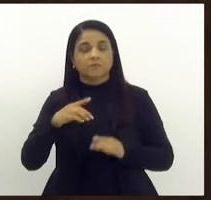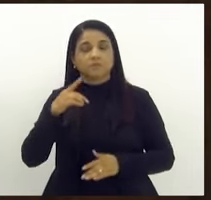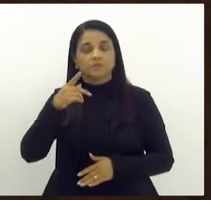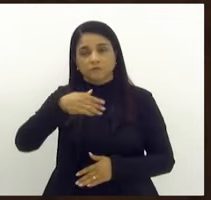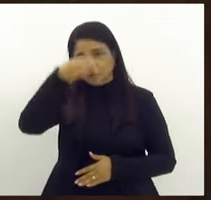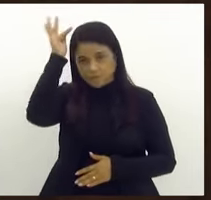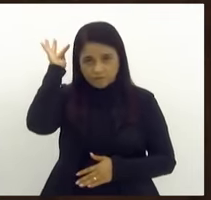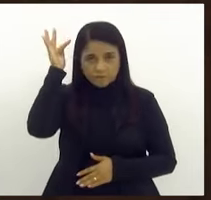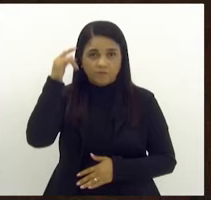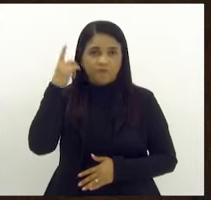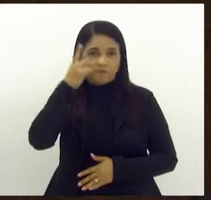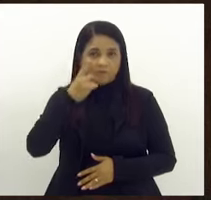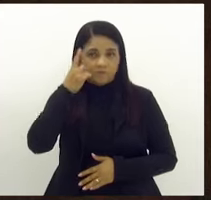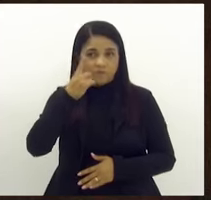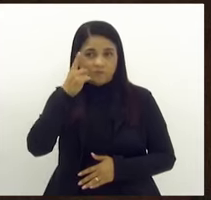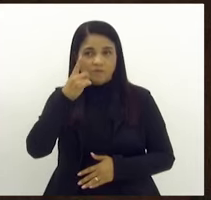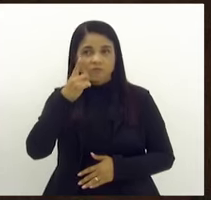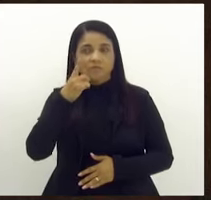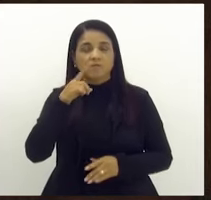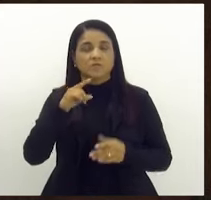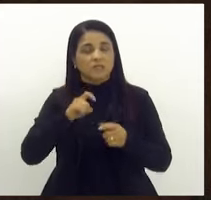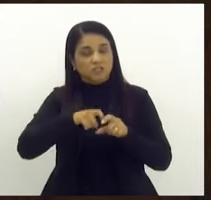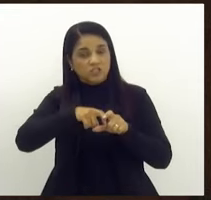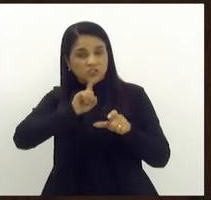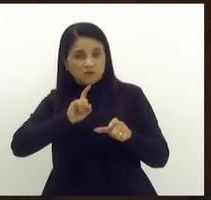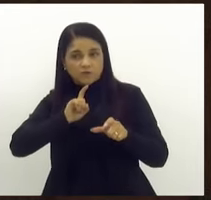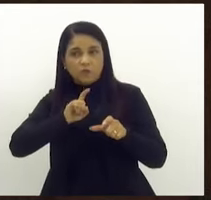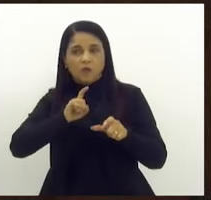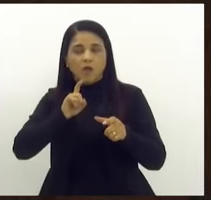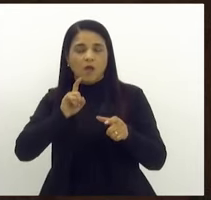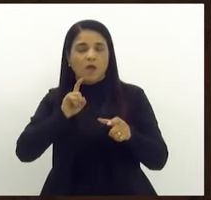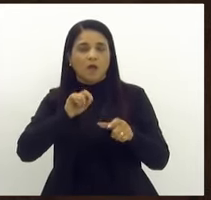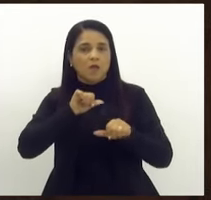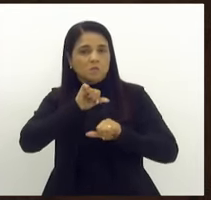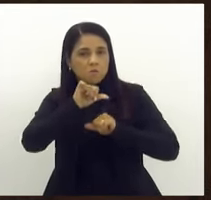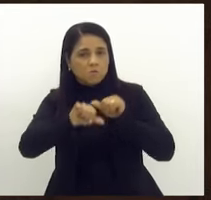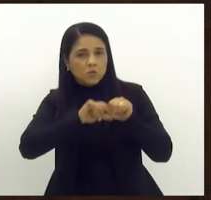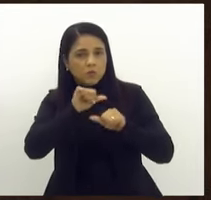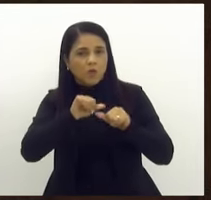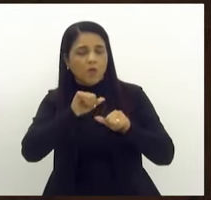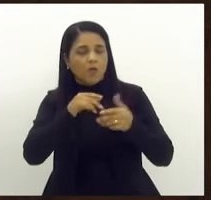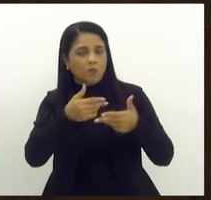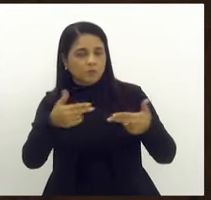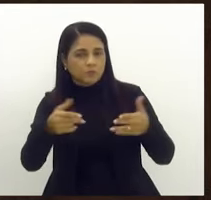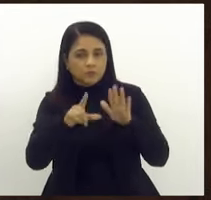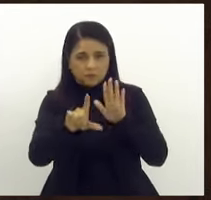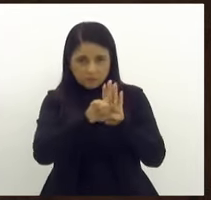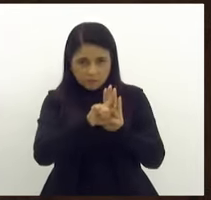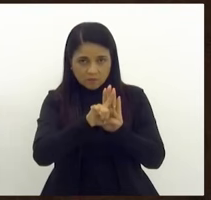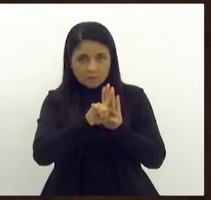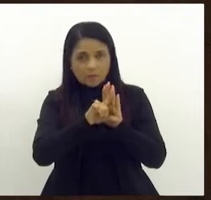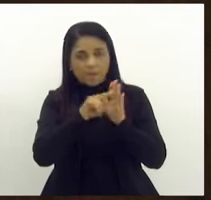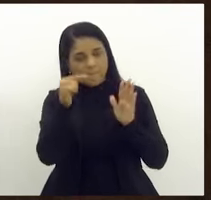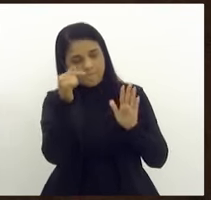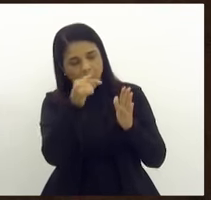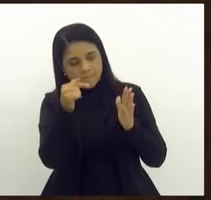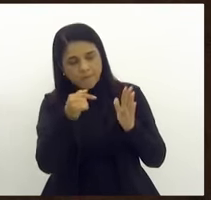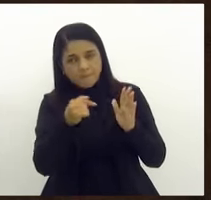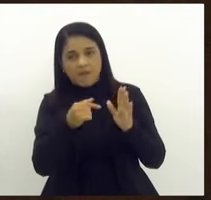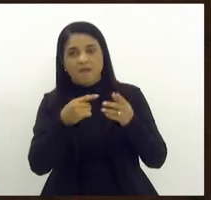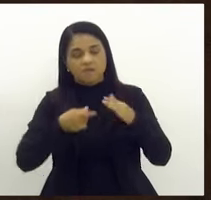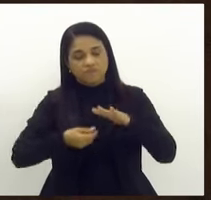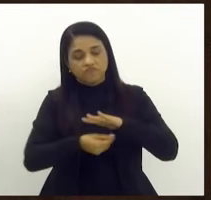Pacheco pretende desvincular né mudar algumas pontos da legislação que rege o fundo